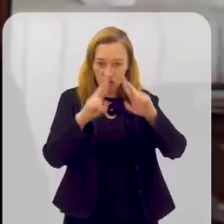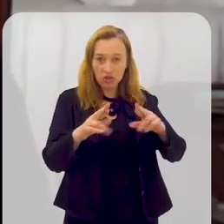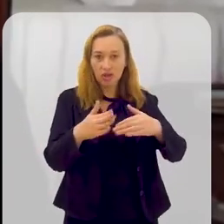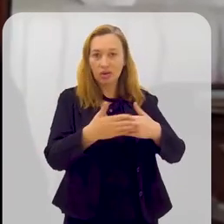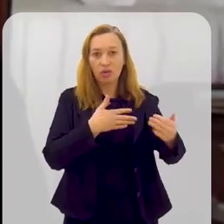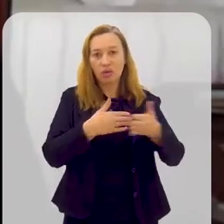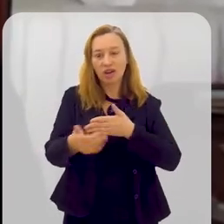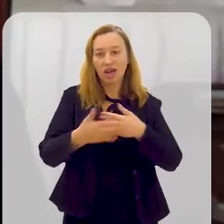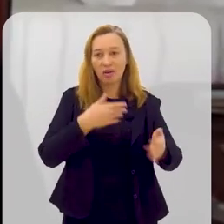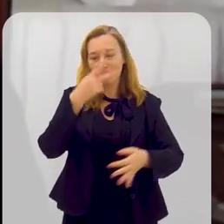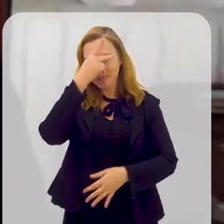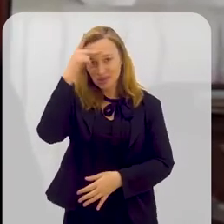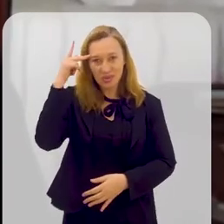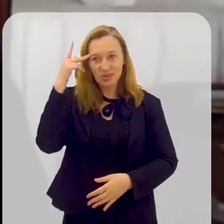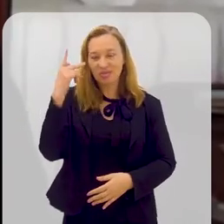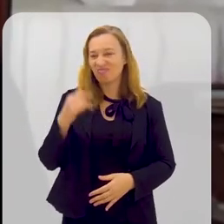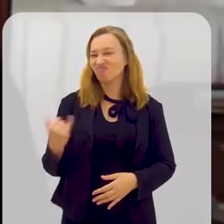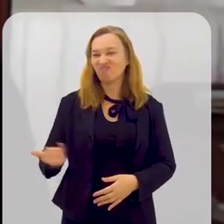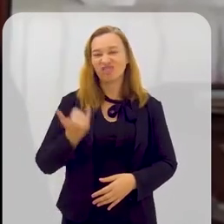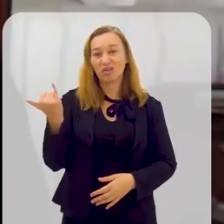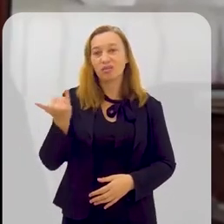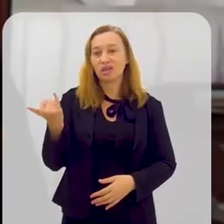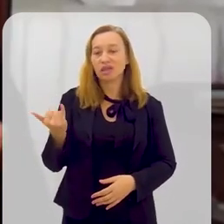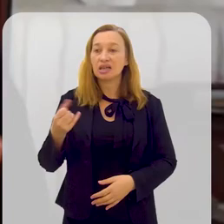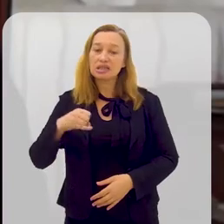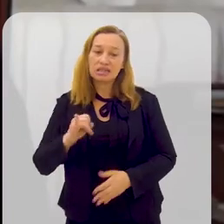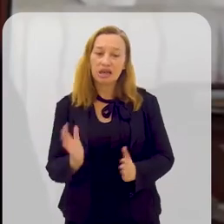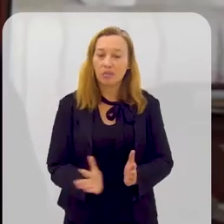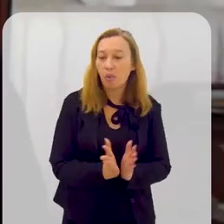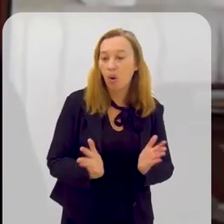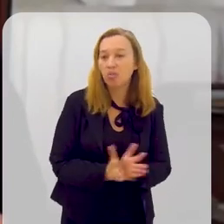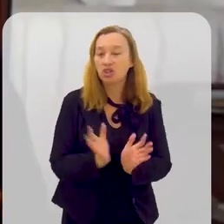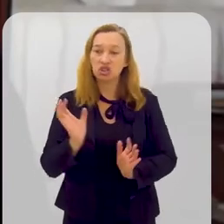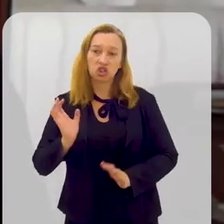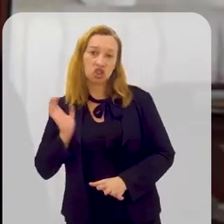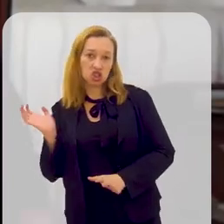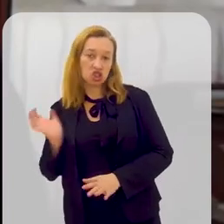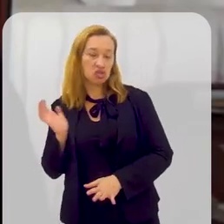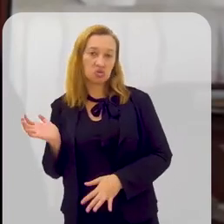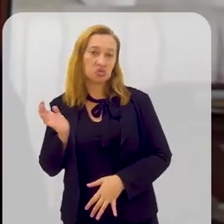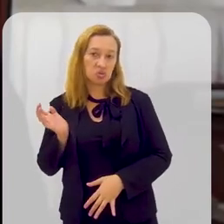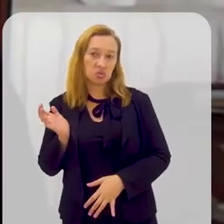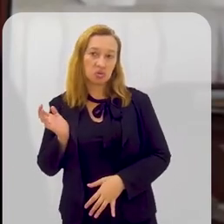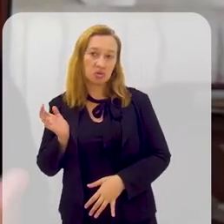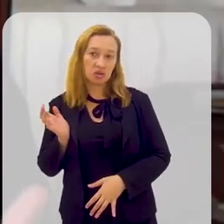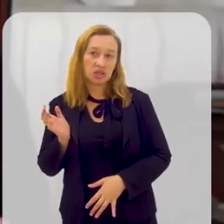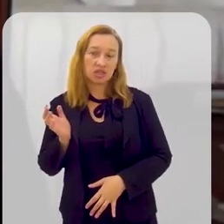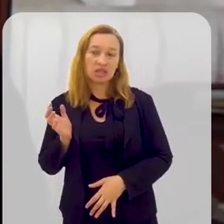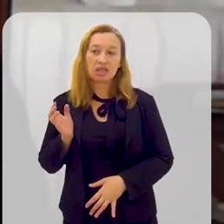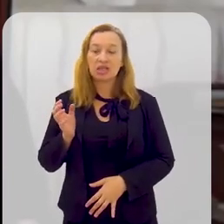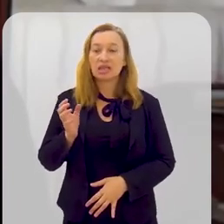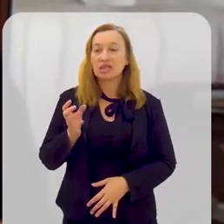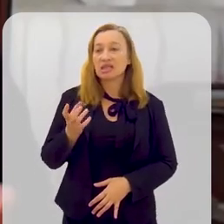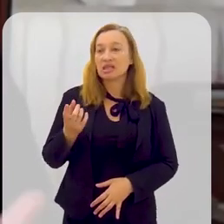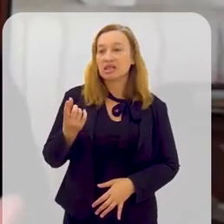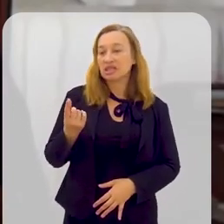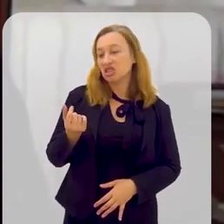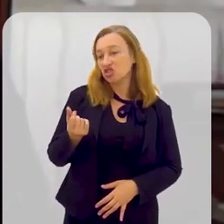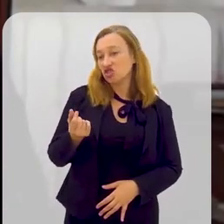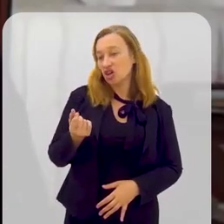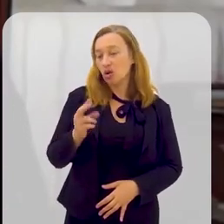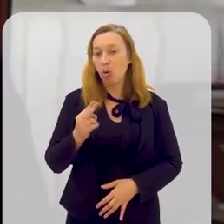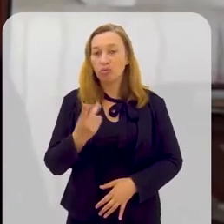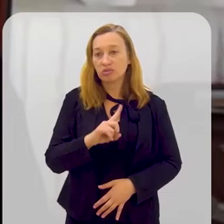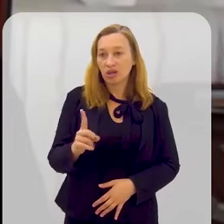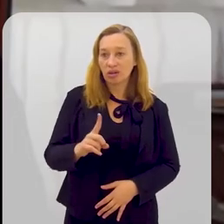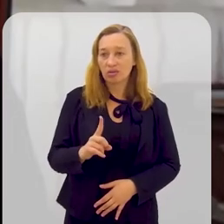a qualquer pessoa independente da classe social independente do que ela tinha de